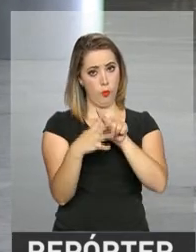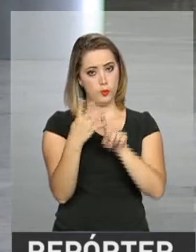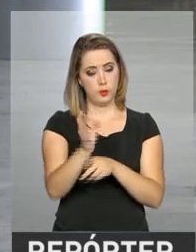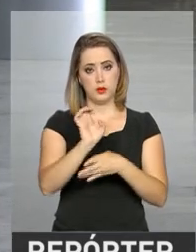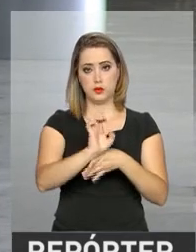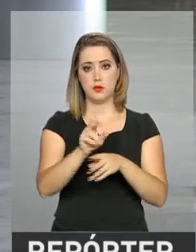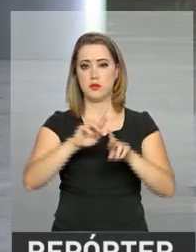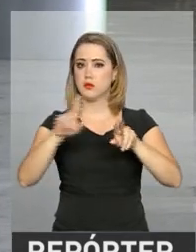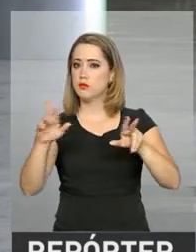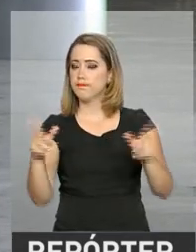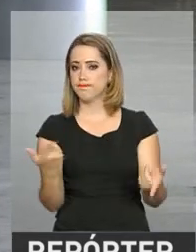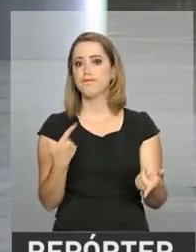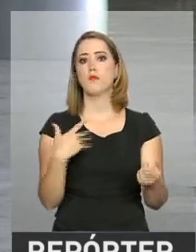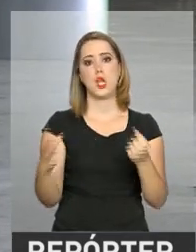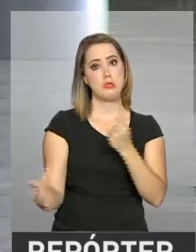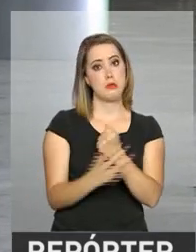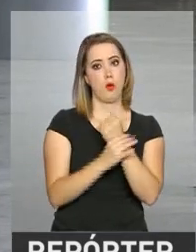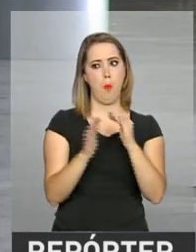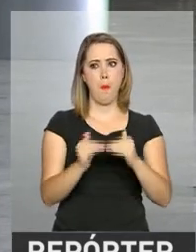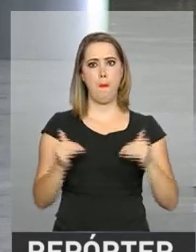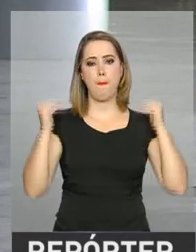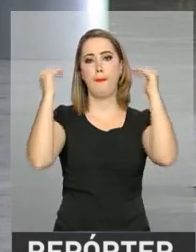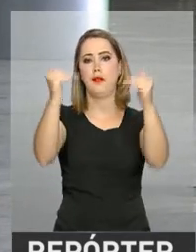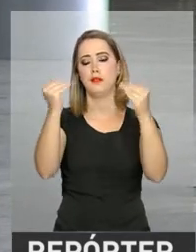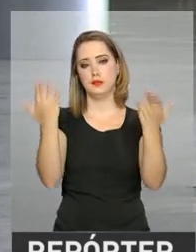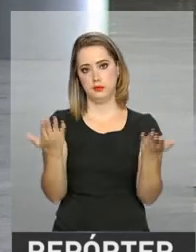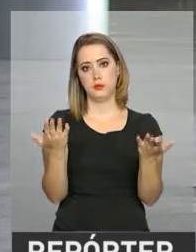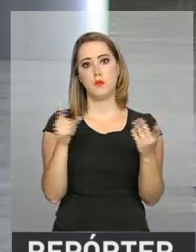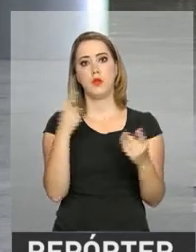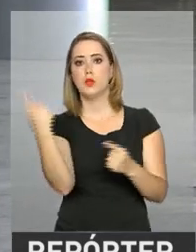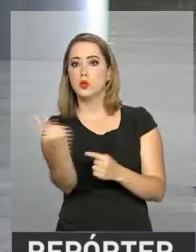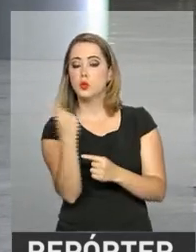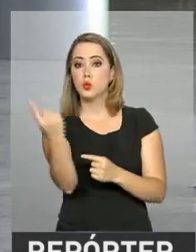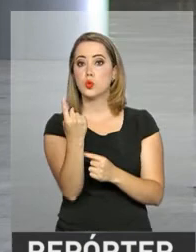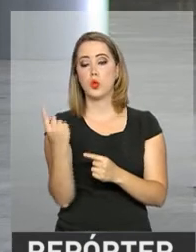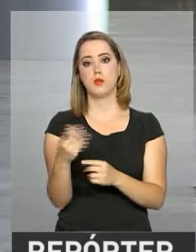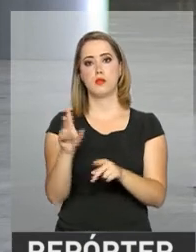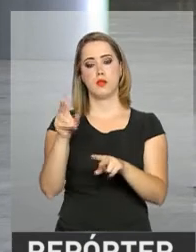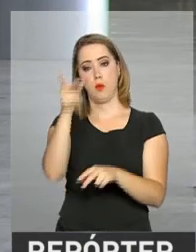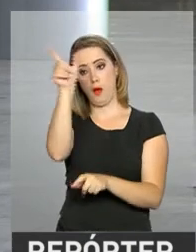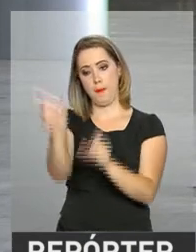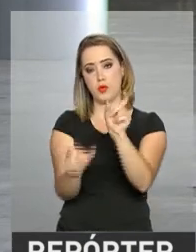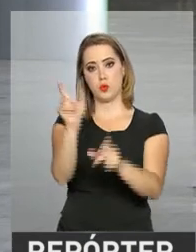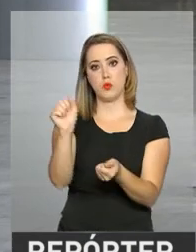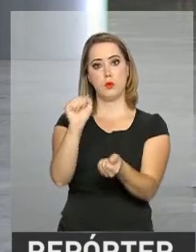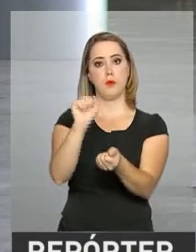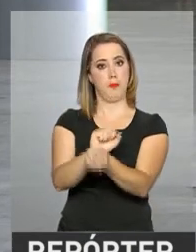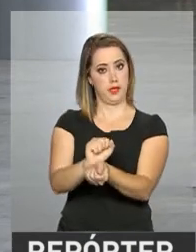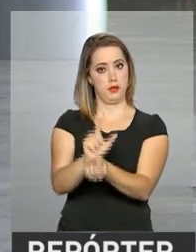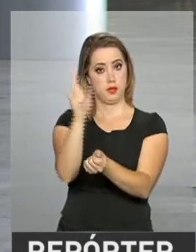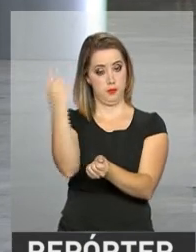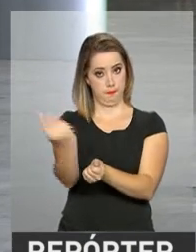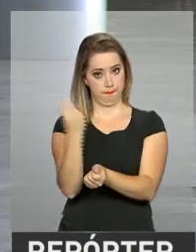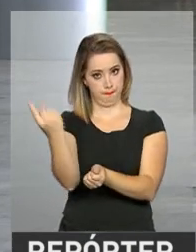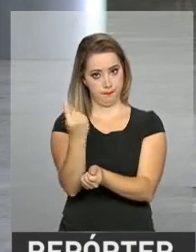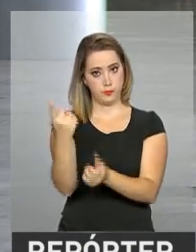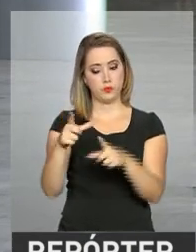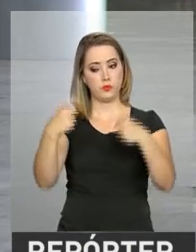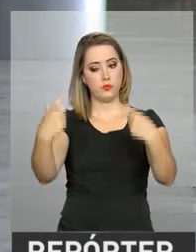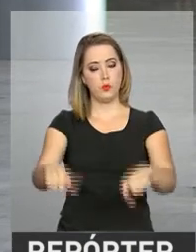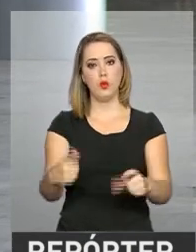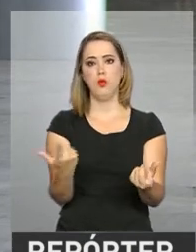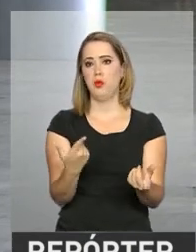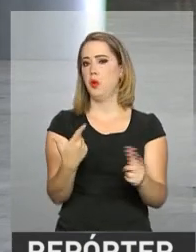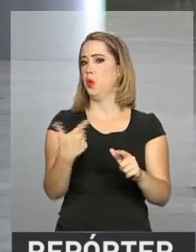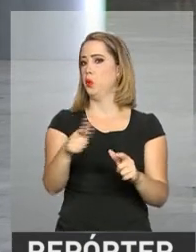segurança máxima. Os presos ficam isolados em celas individuais e não conseguem se comunicar uns com os outros. A